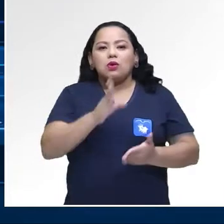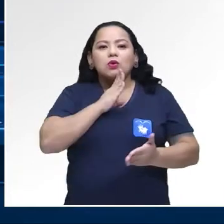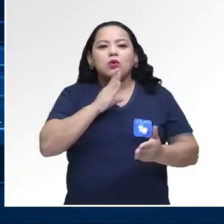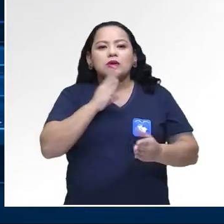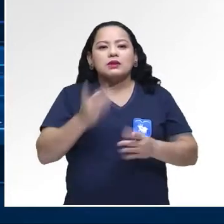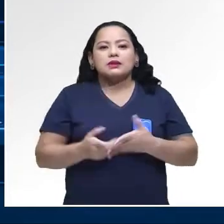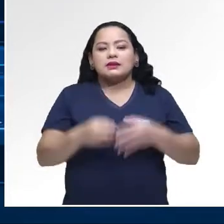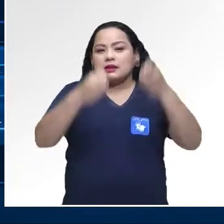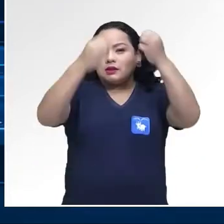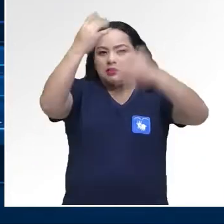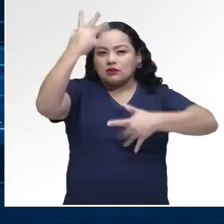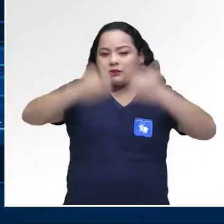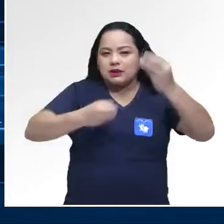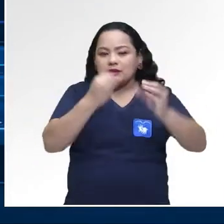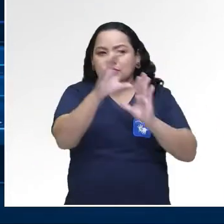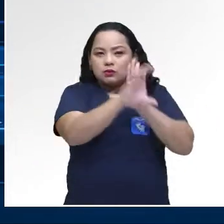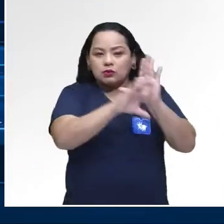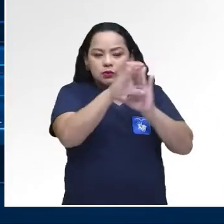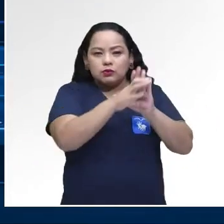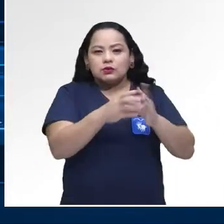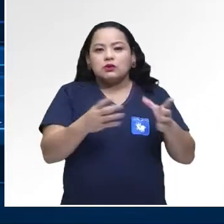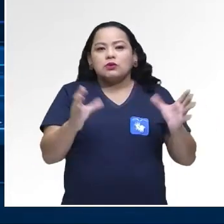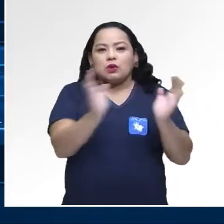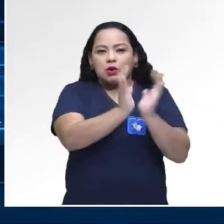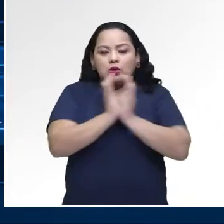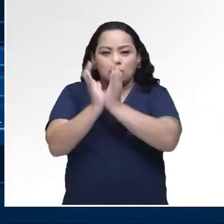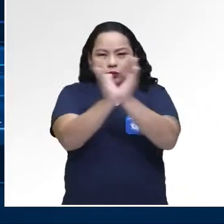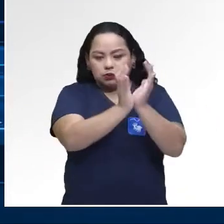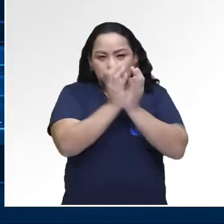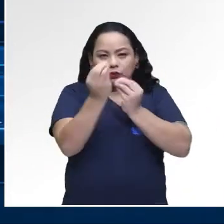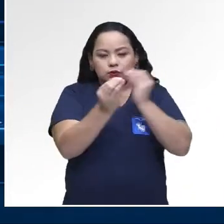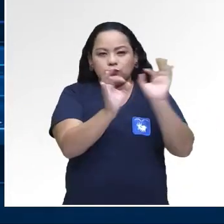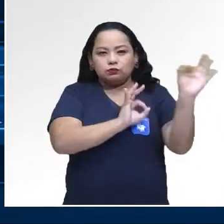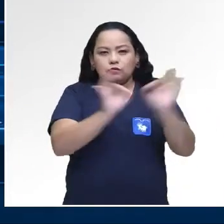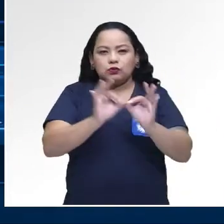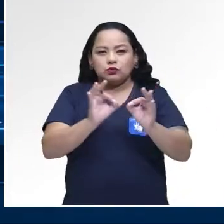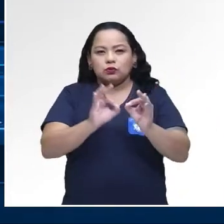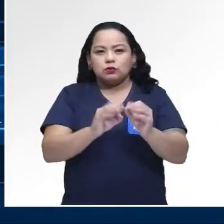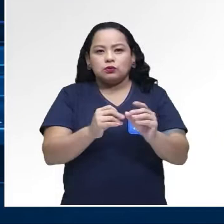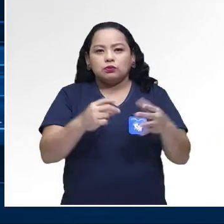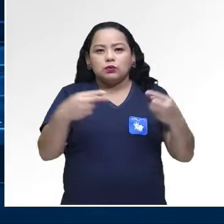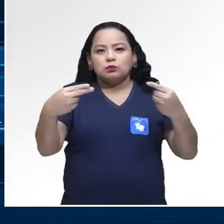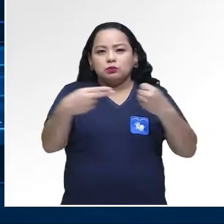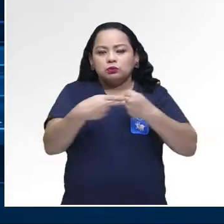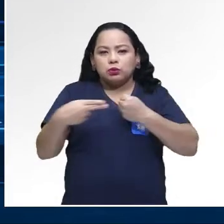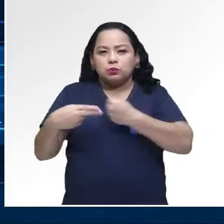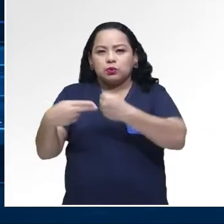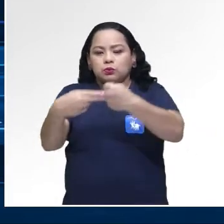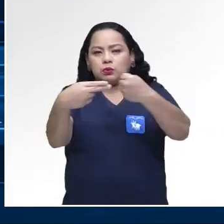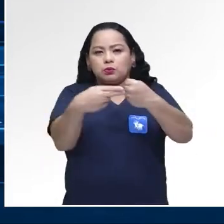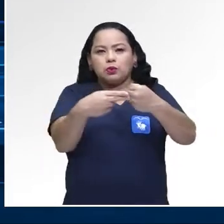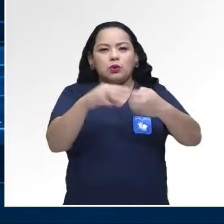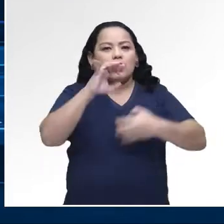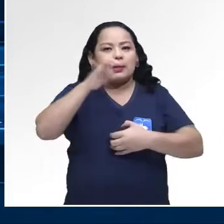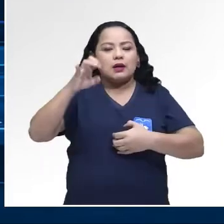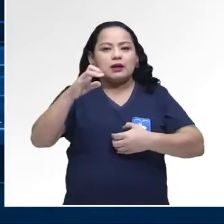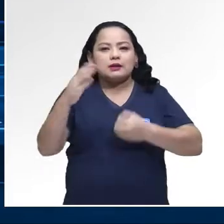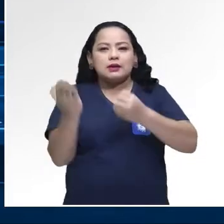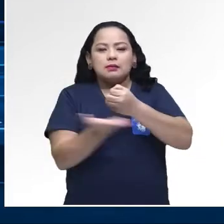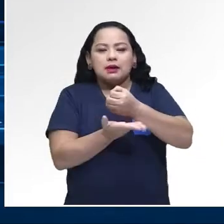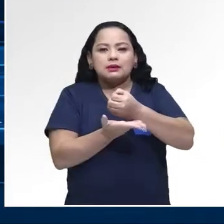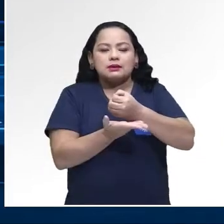de circuito elétrico. É o conjunto formado por dispositivos elétricos, fontes